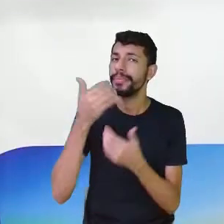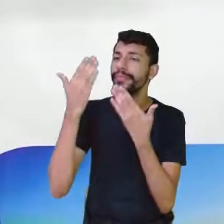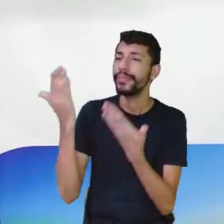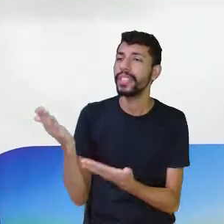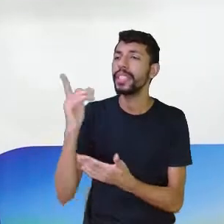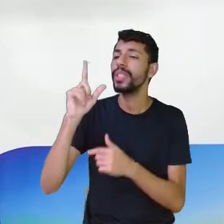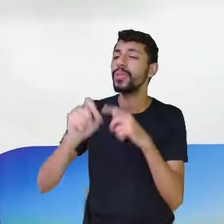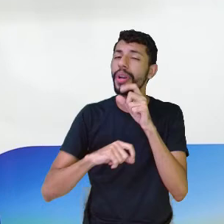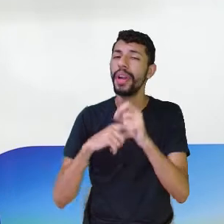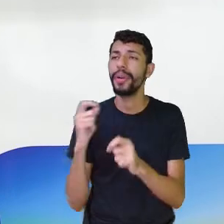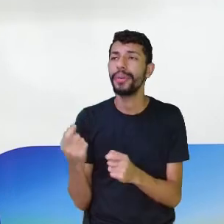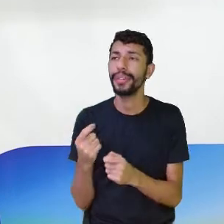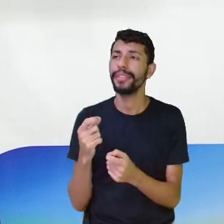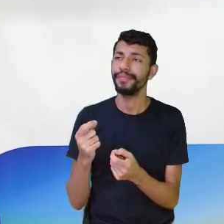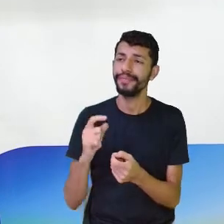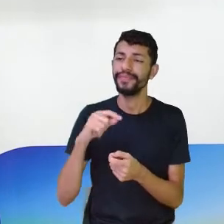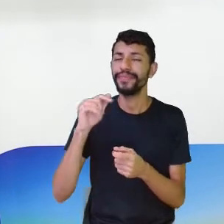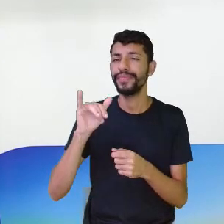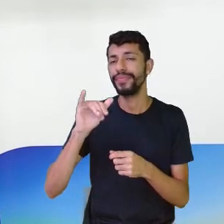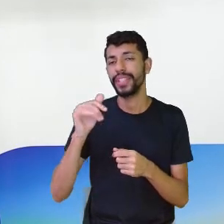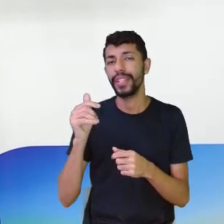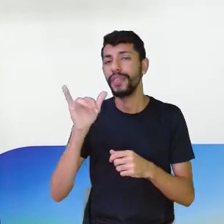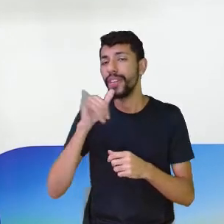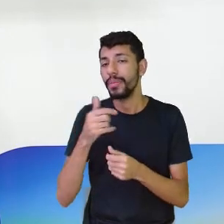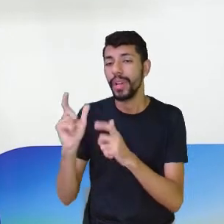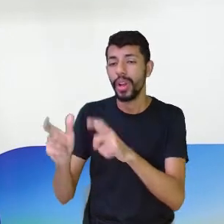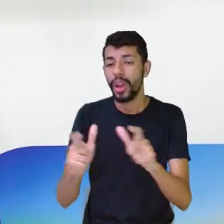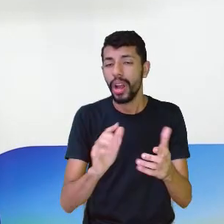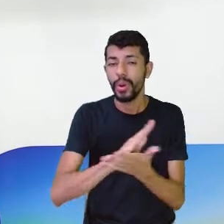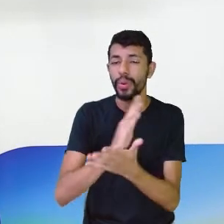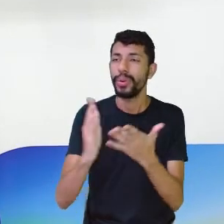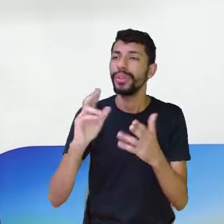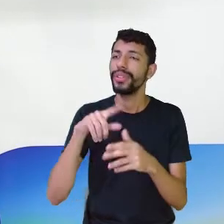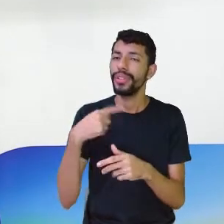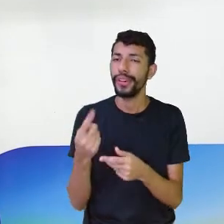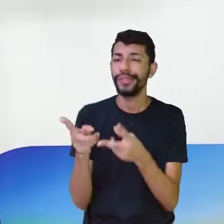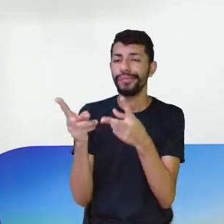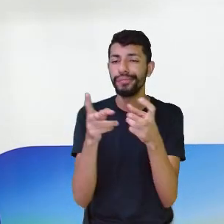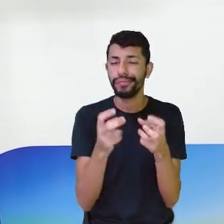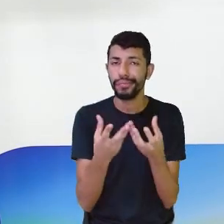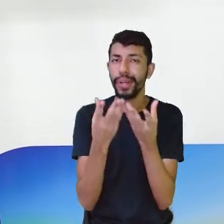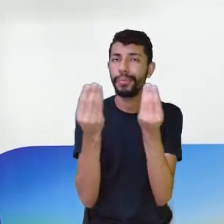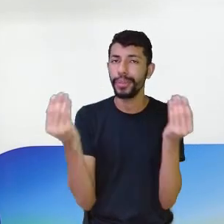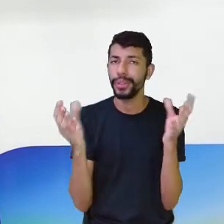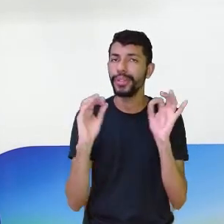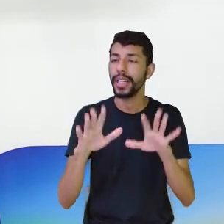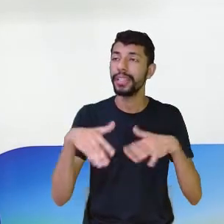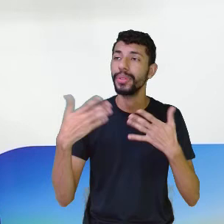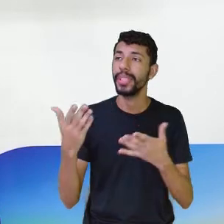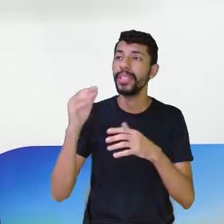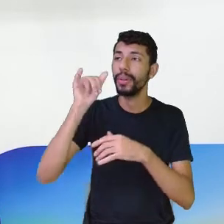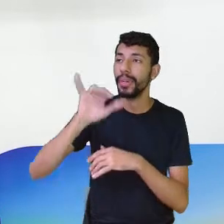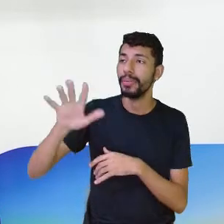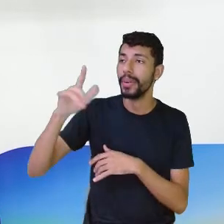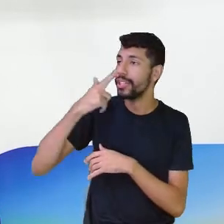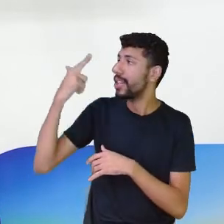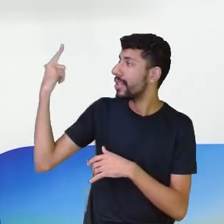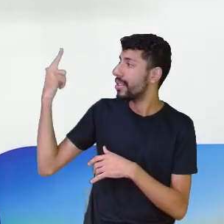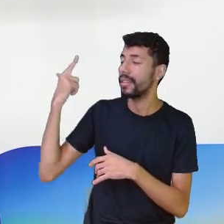cena até comum da gente ver em alguns locais, em alguns espaços. Então, o que é que você acha dessa imagem? Então, tem um